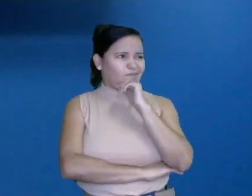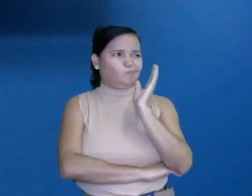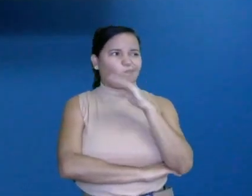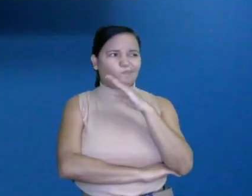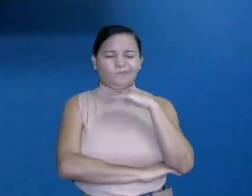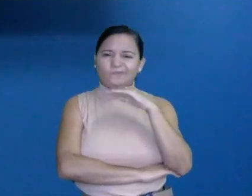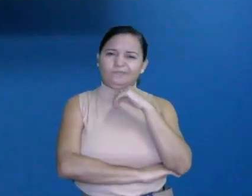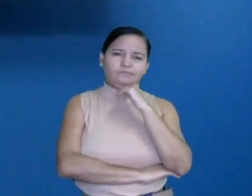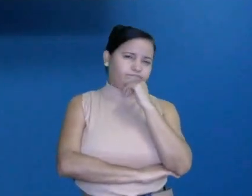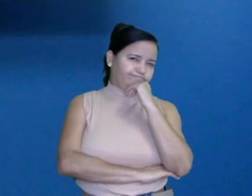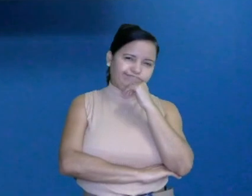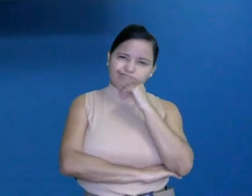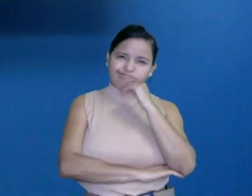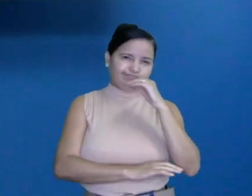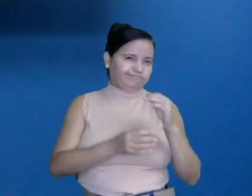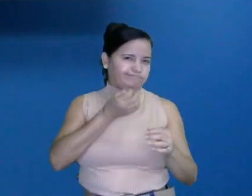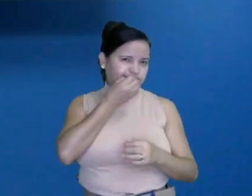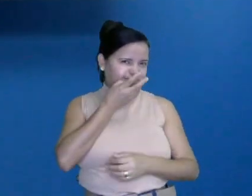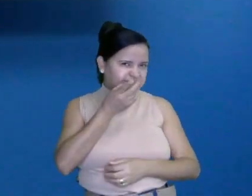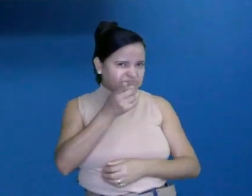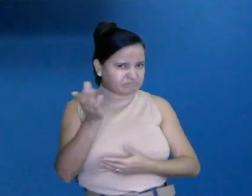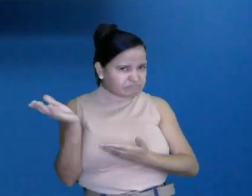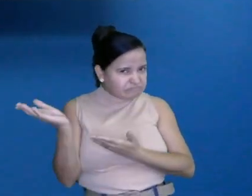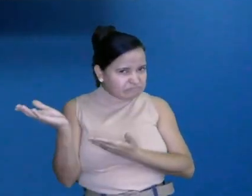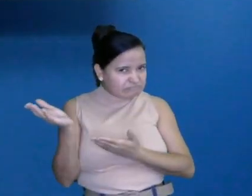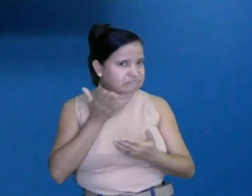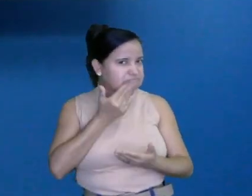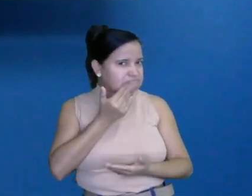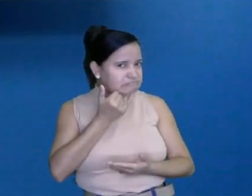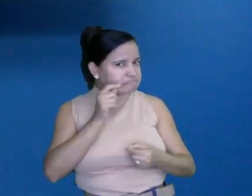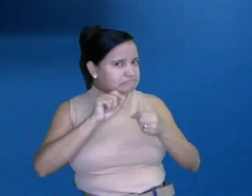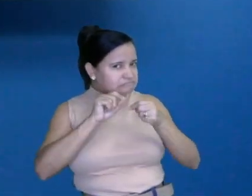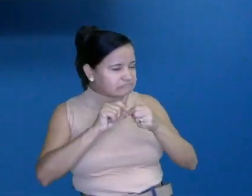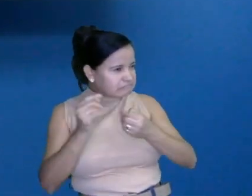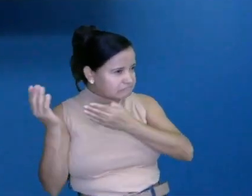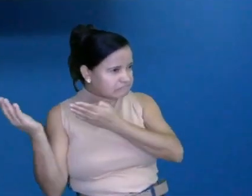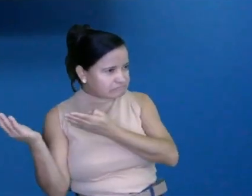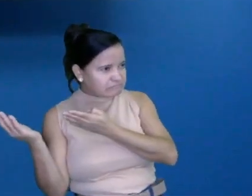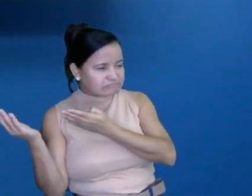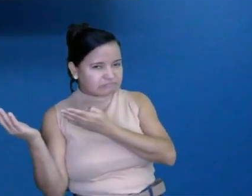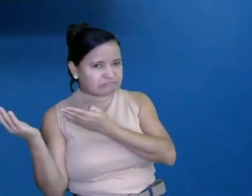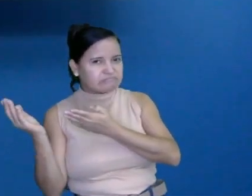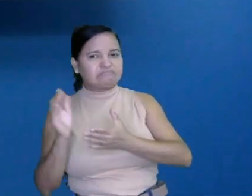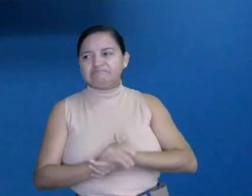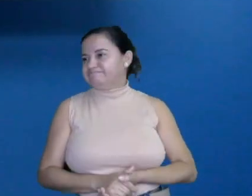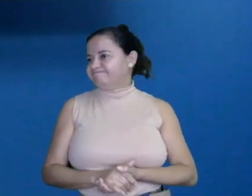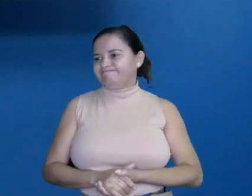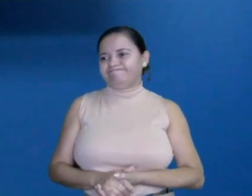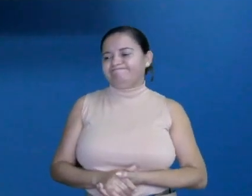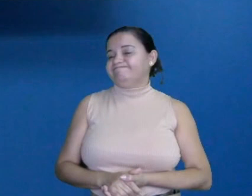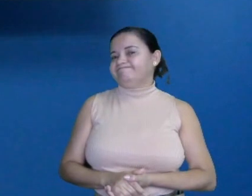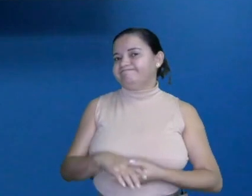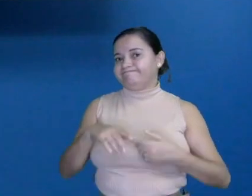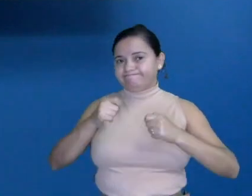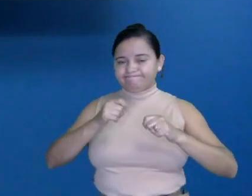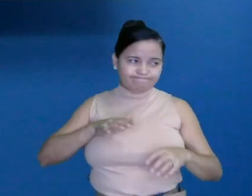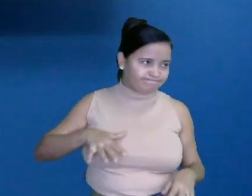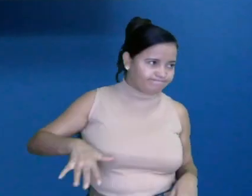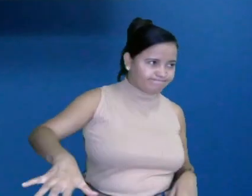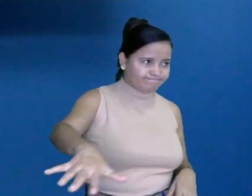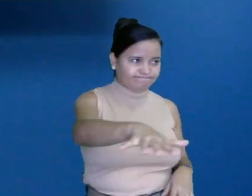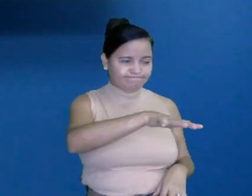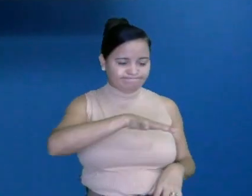essa cozinha aí não dá para preparar alimentos nela. Você precisa manter todo o alimento, todo o